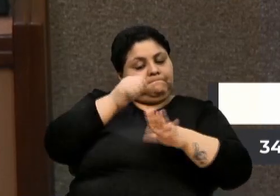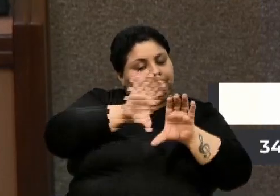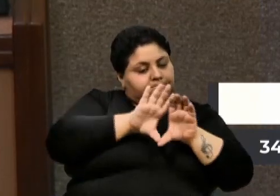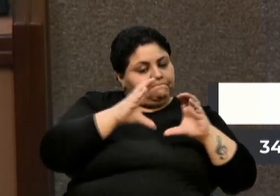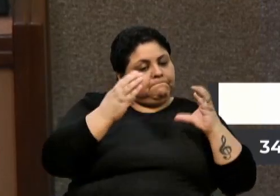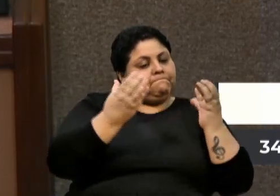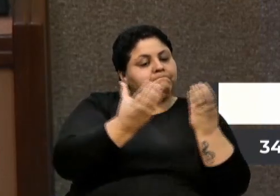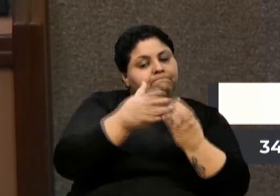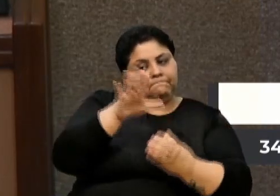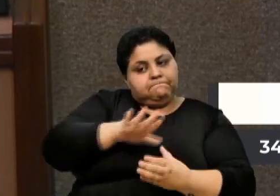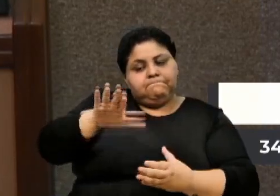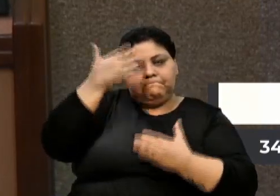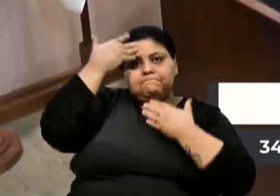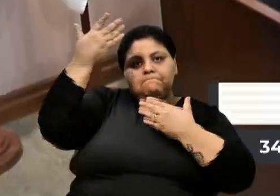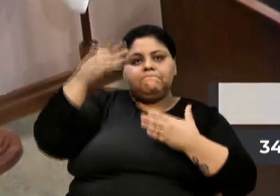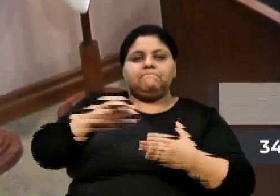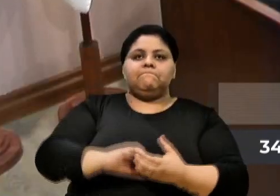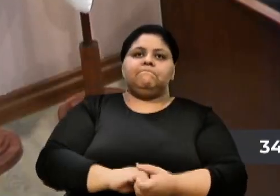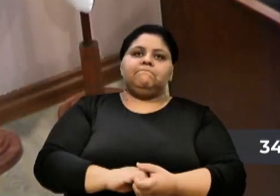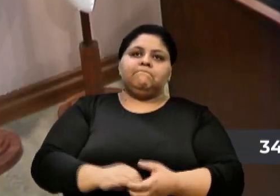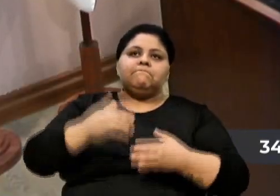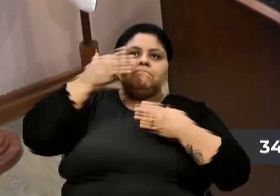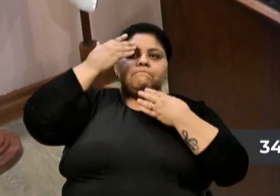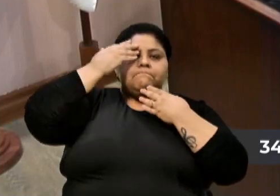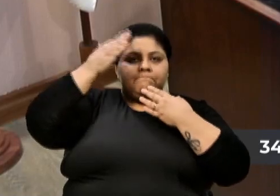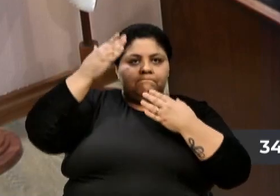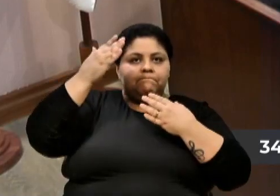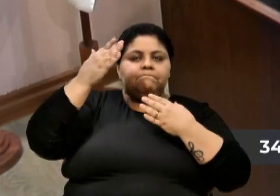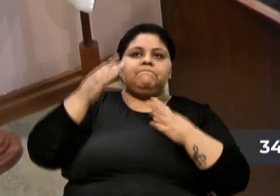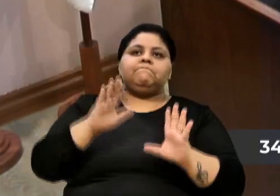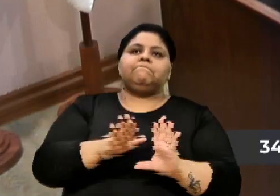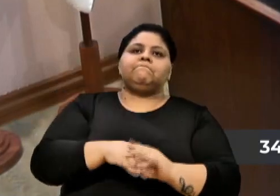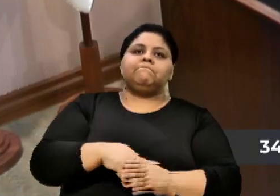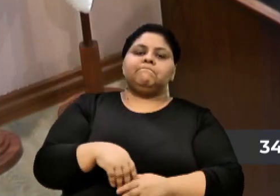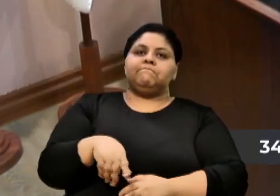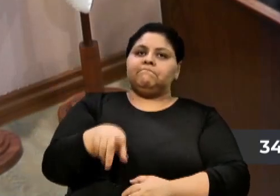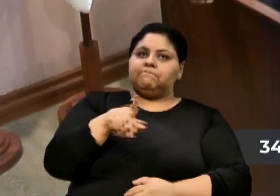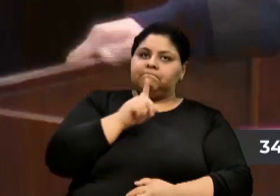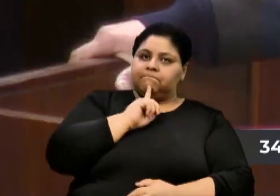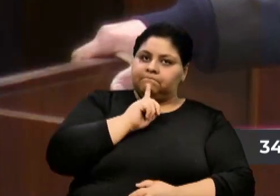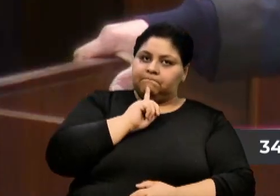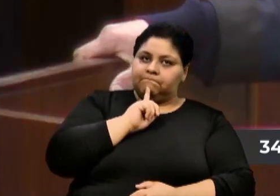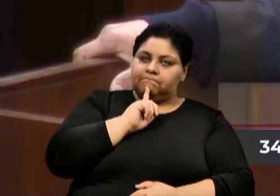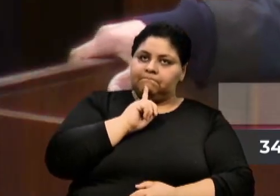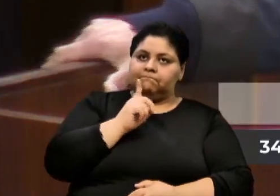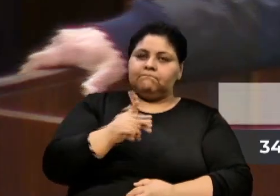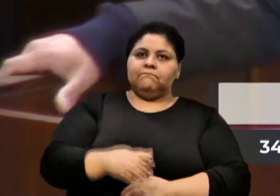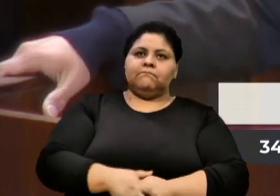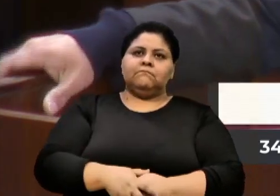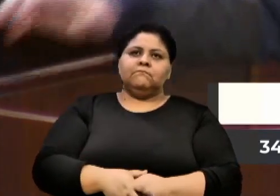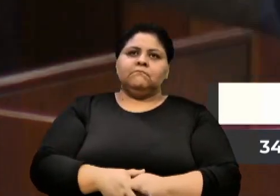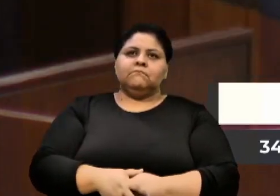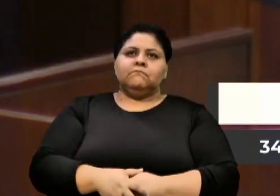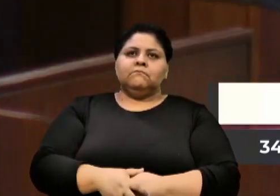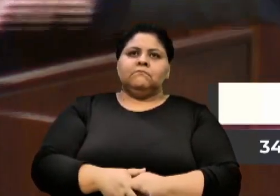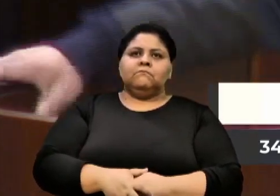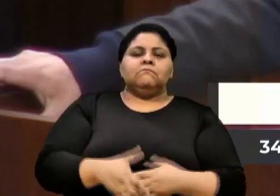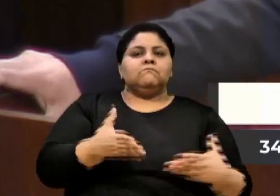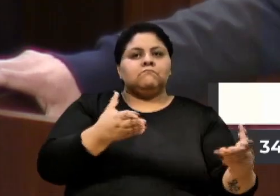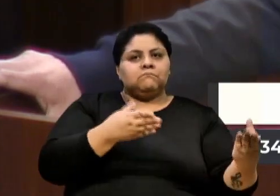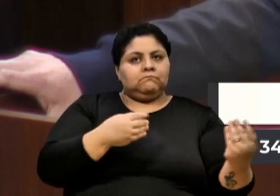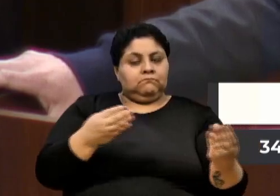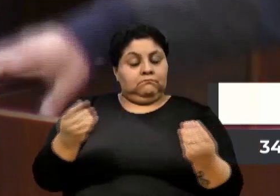região do Tijuca. Obrigado. Agradeço vossas considerações, vereador Alberto Meneguzzi. E muitas vezes, quando publico nas minhas